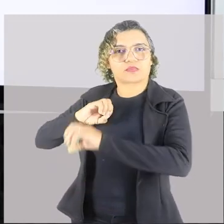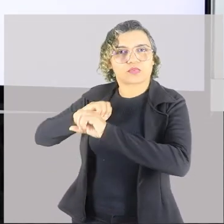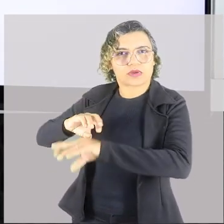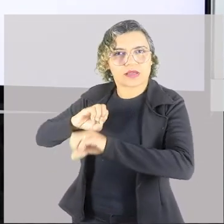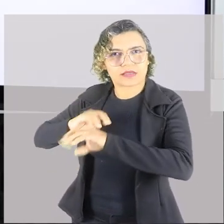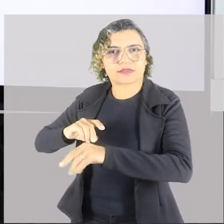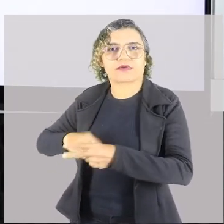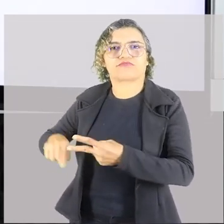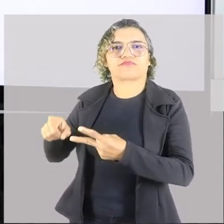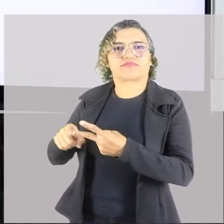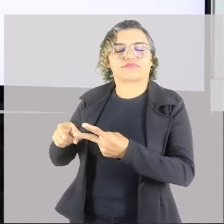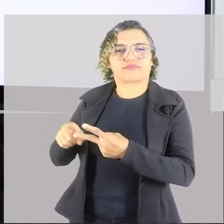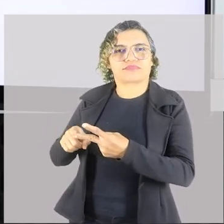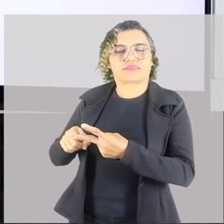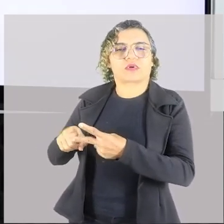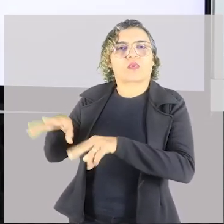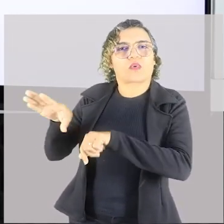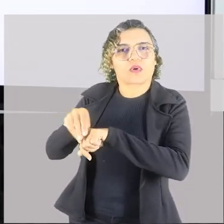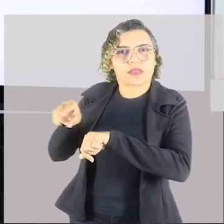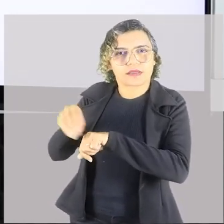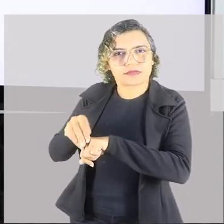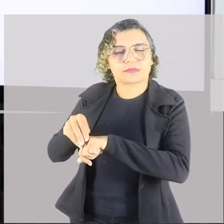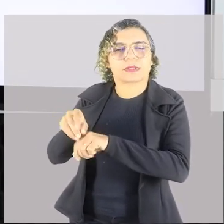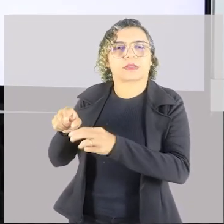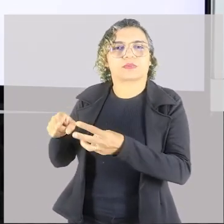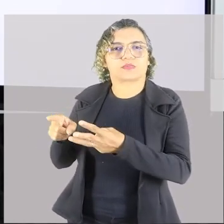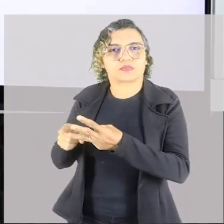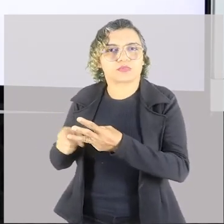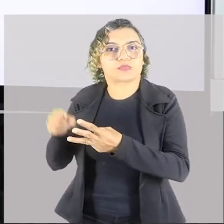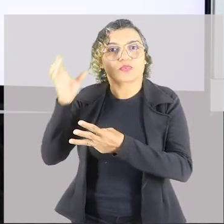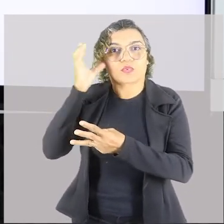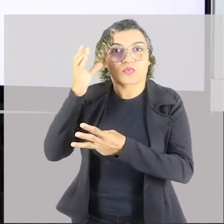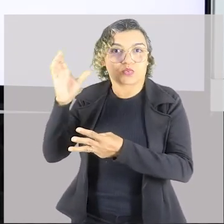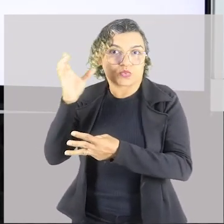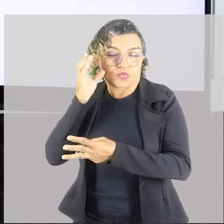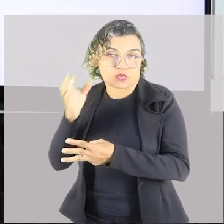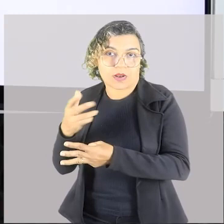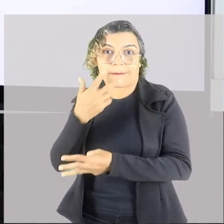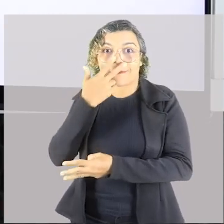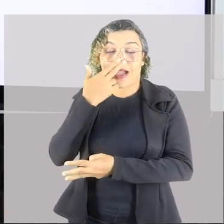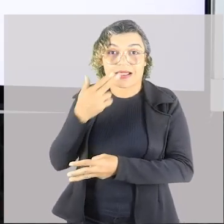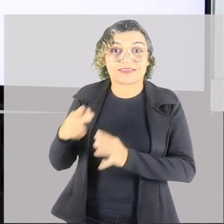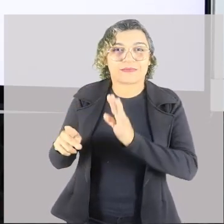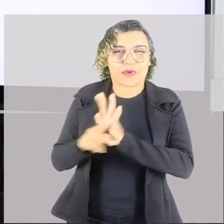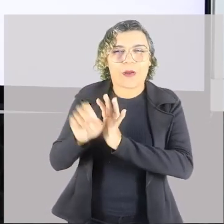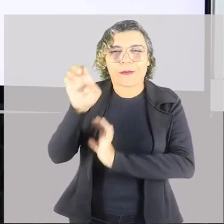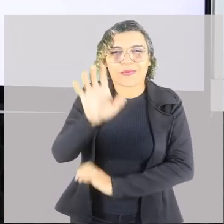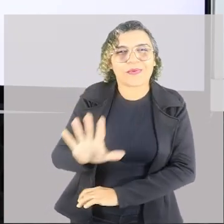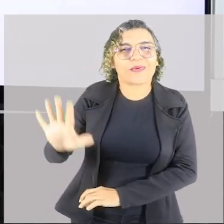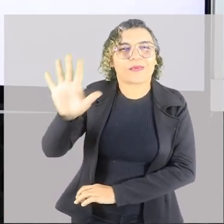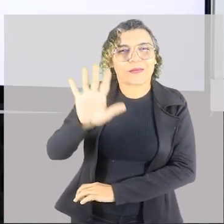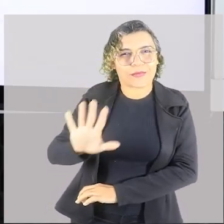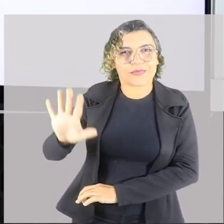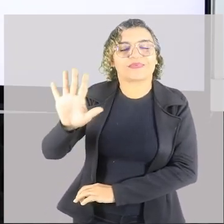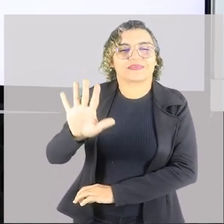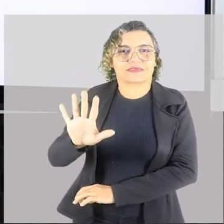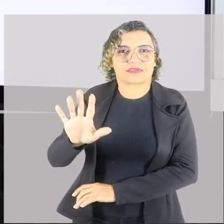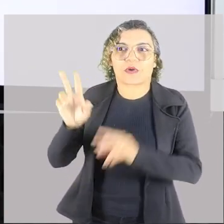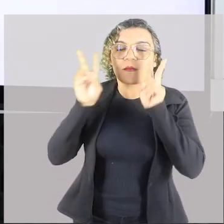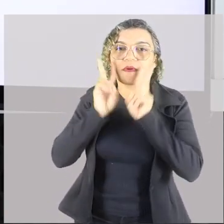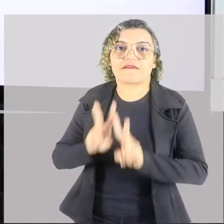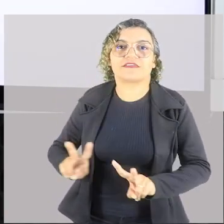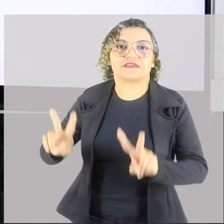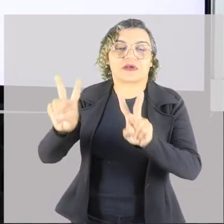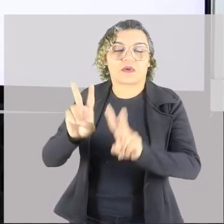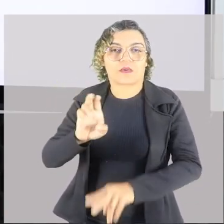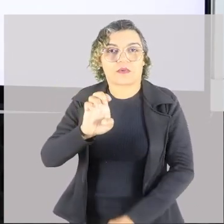conhecimento, um padrão de cultura que era similar àquele que o europeu tinha. Então, é uma visão também eurocêntrica,